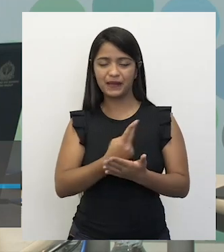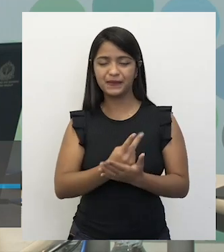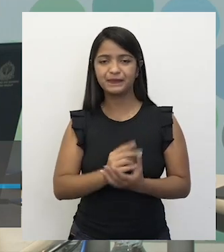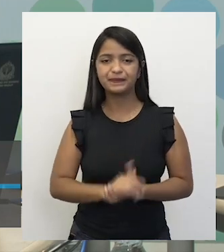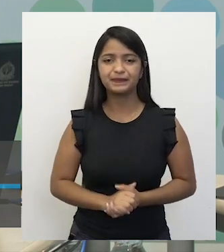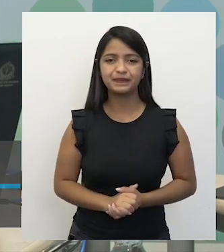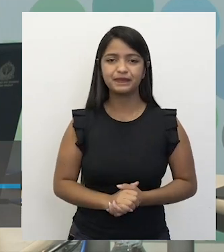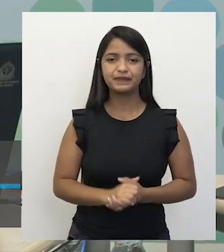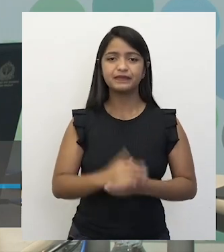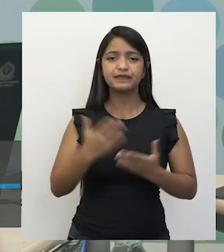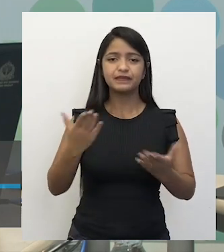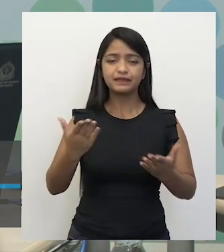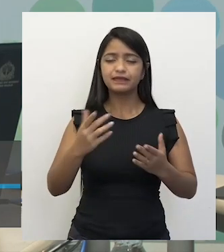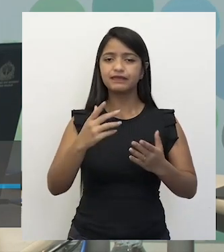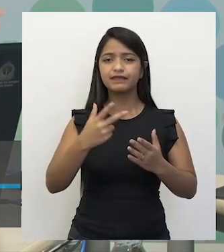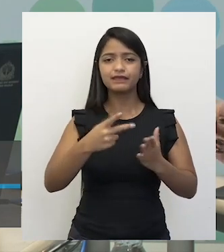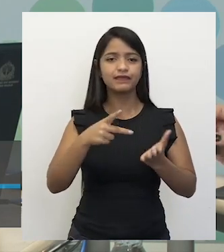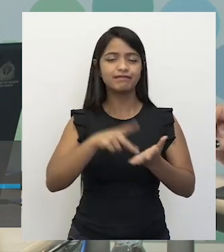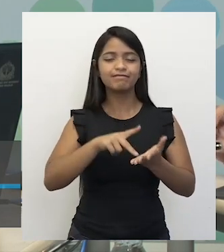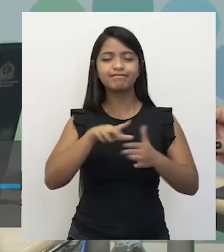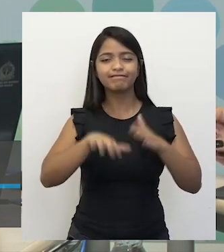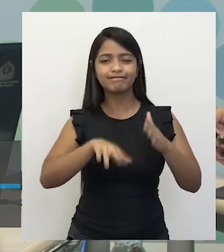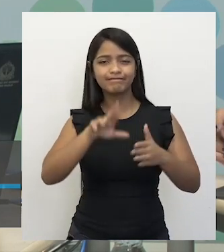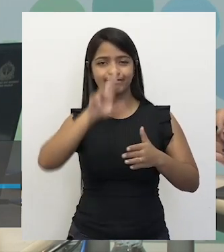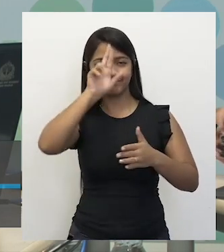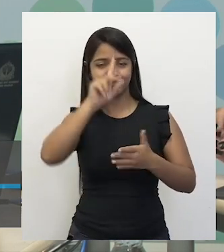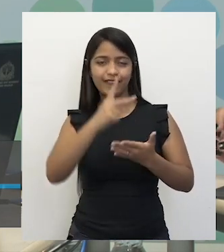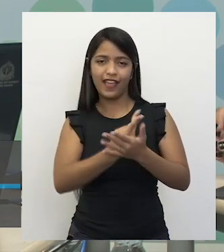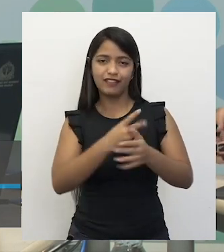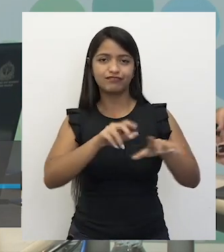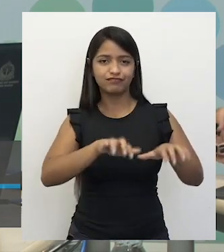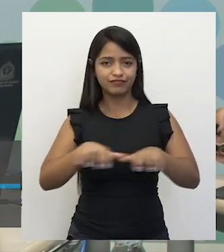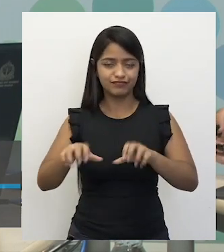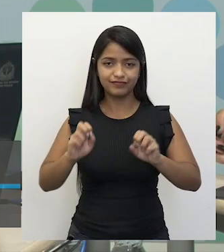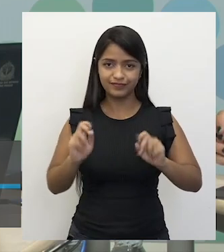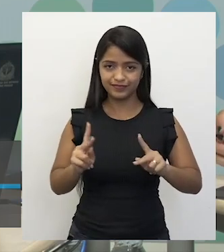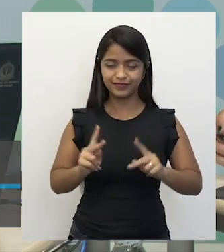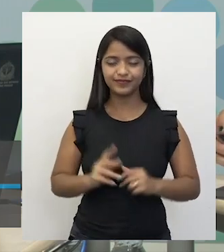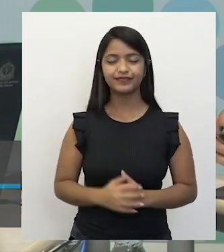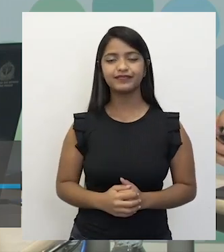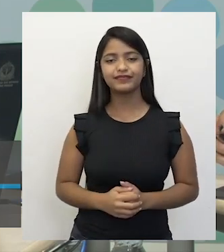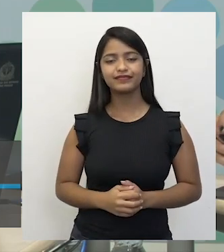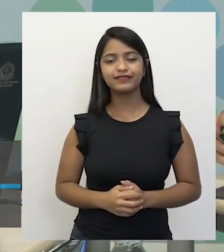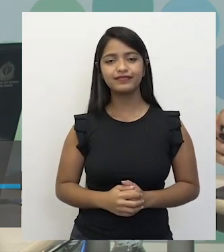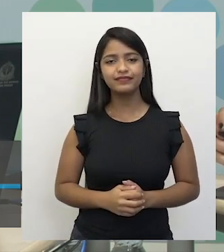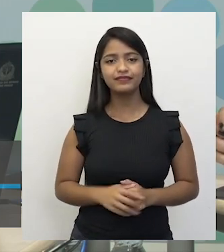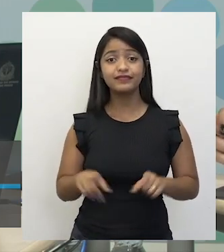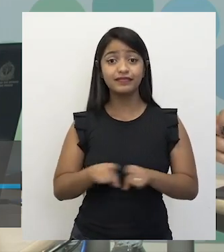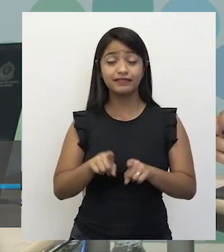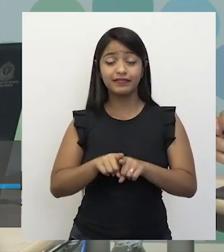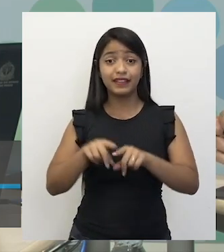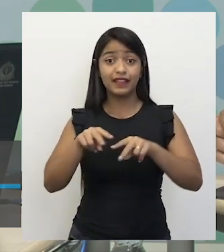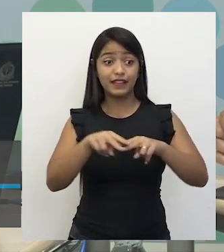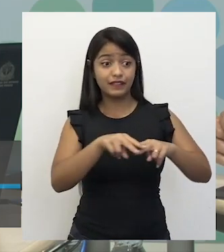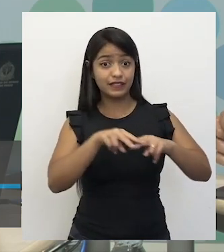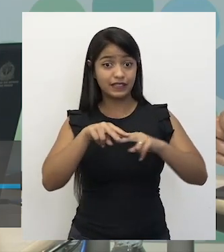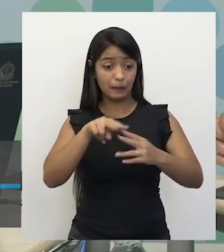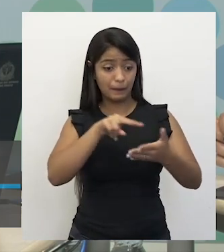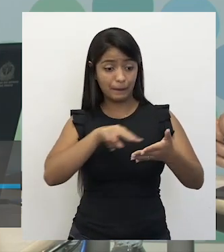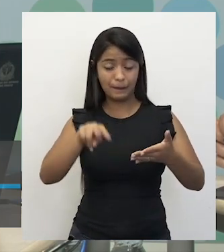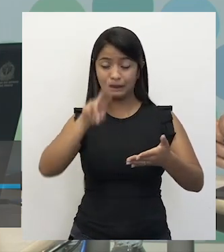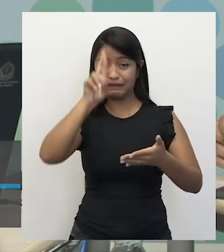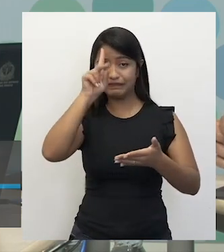é implícito e explícito, aí na hora de digitar, aconteceu essa confusão, tá bom? E até na revisão também, que por acaso fui eu que